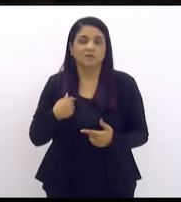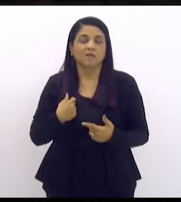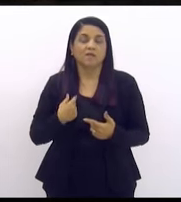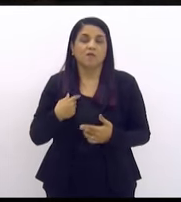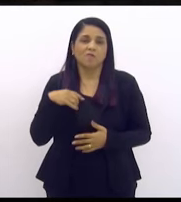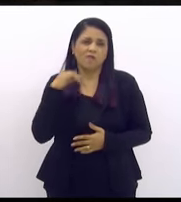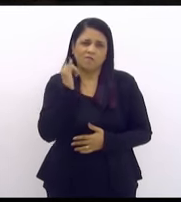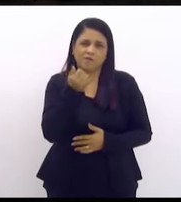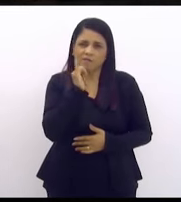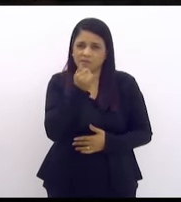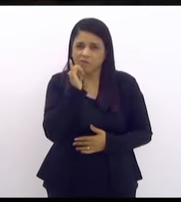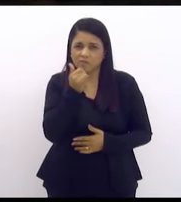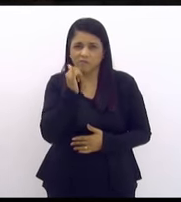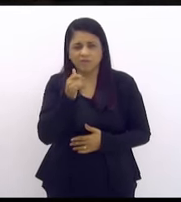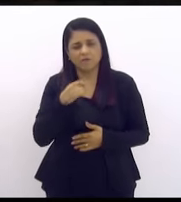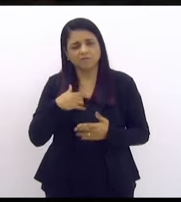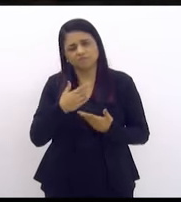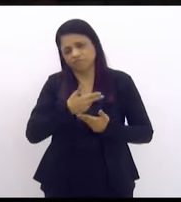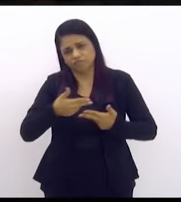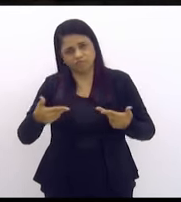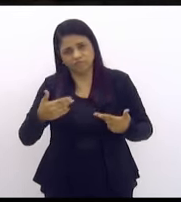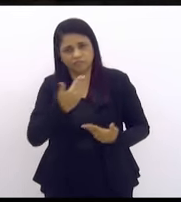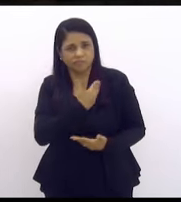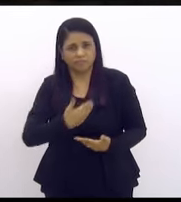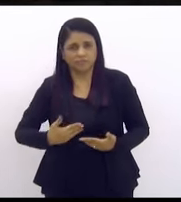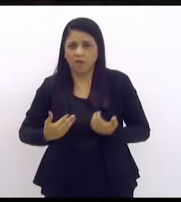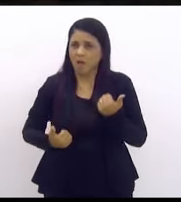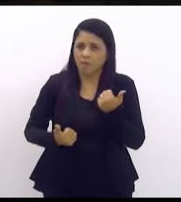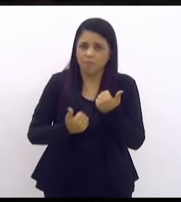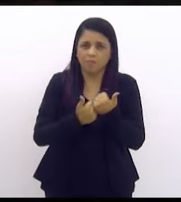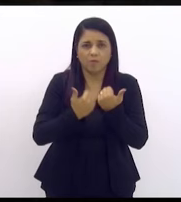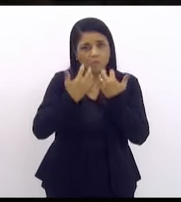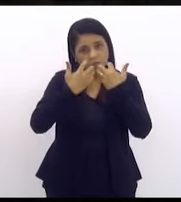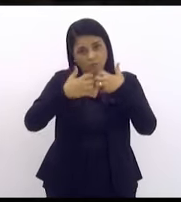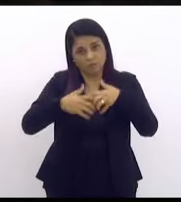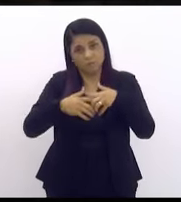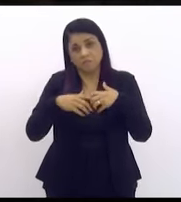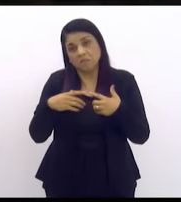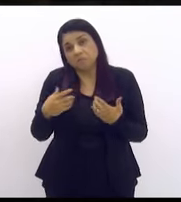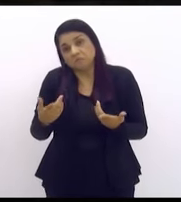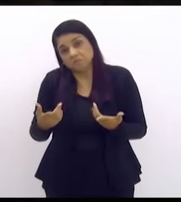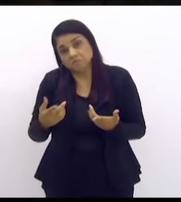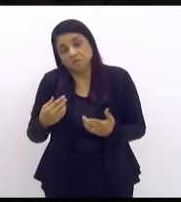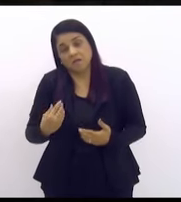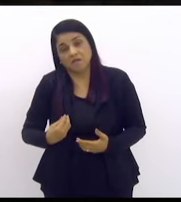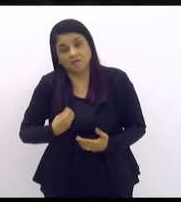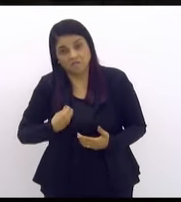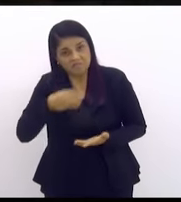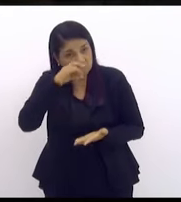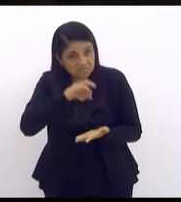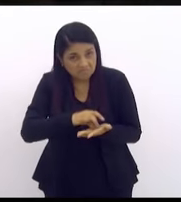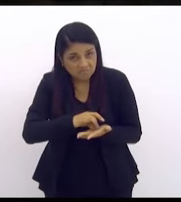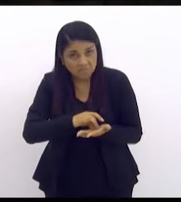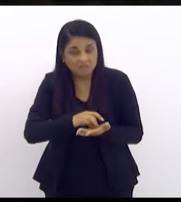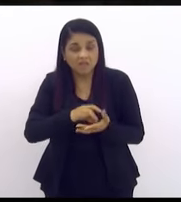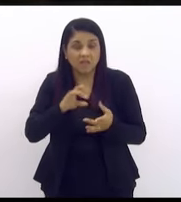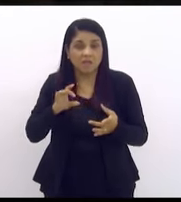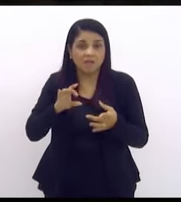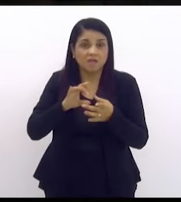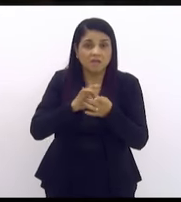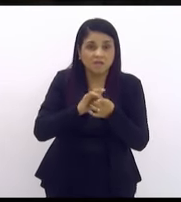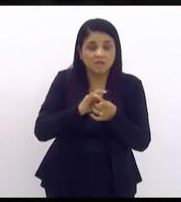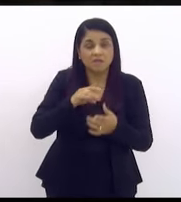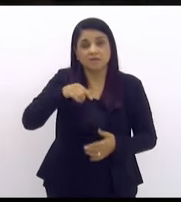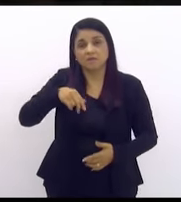saíram da fala do governador e dos seus apoiadores contra Petrópolis, mas também nunca andaram na vida concreta. A ligação Bing em